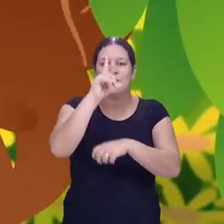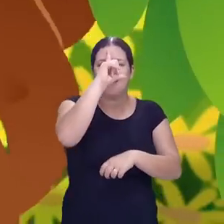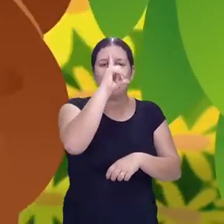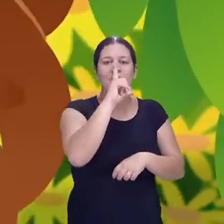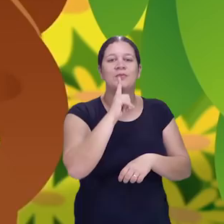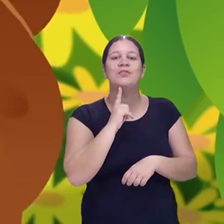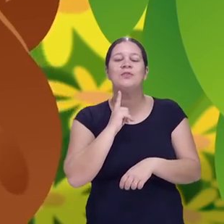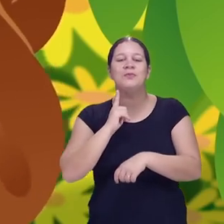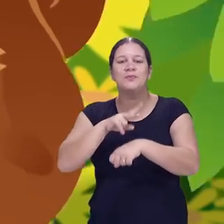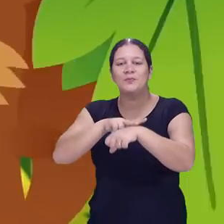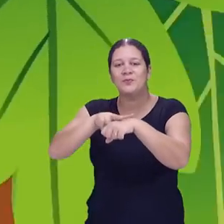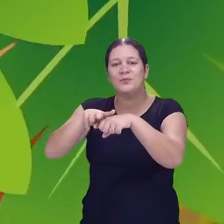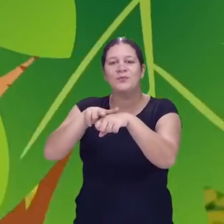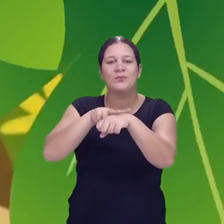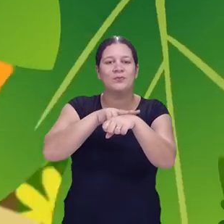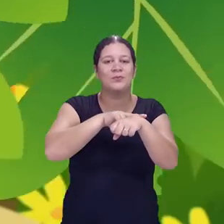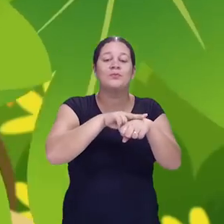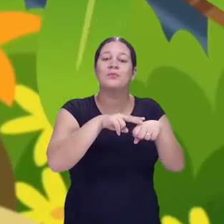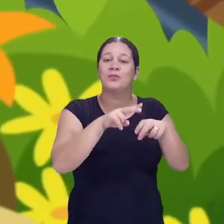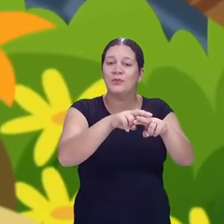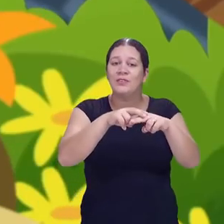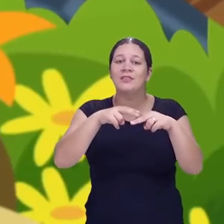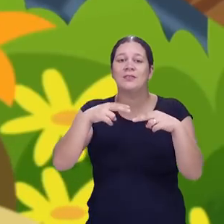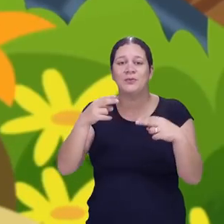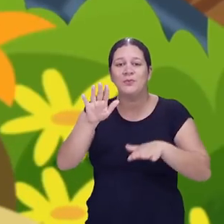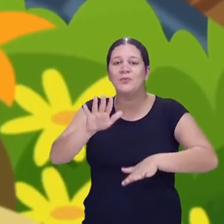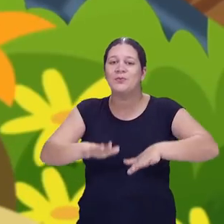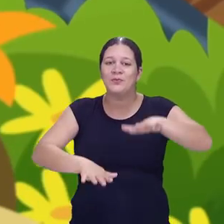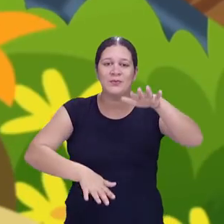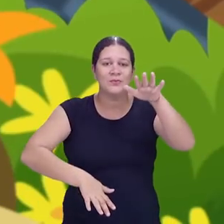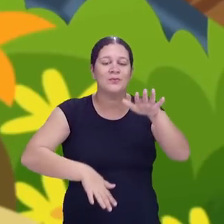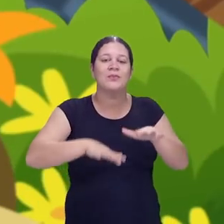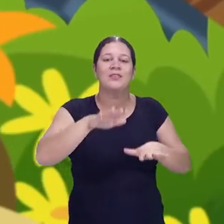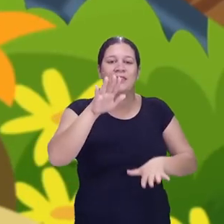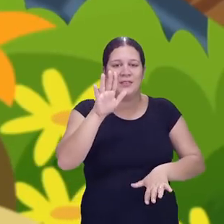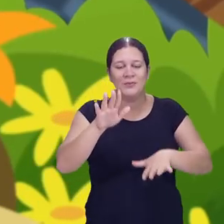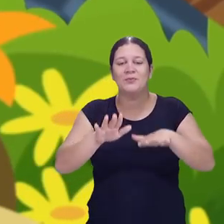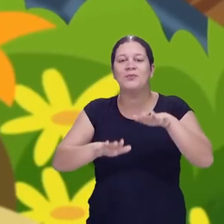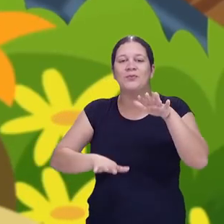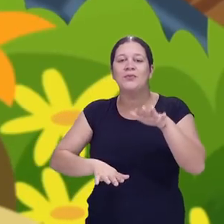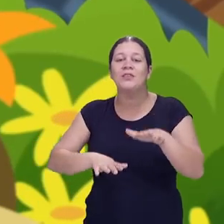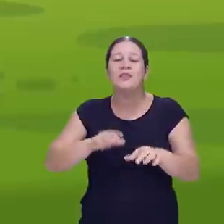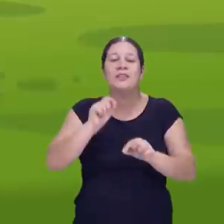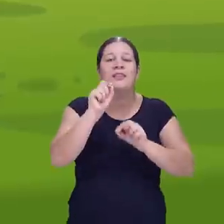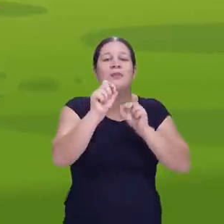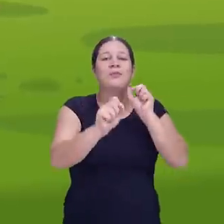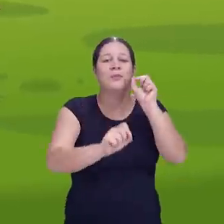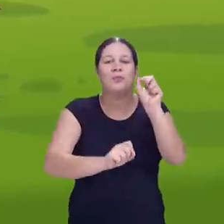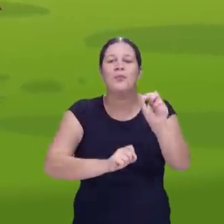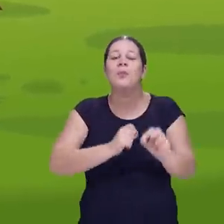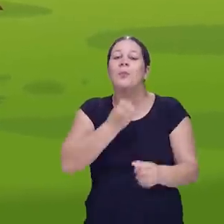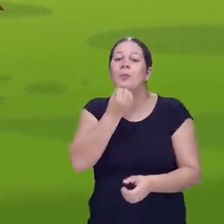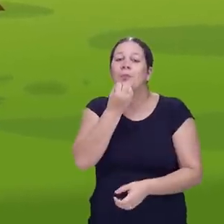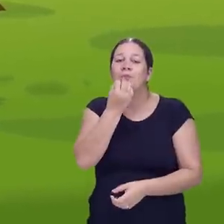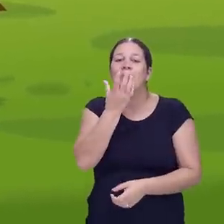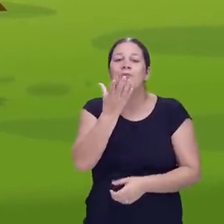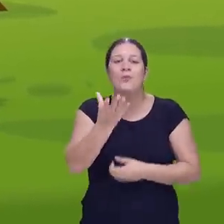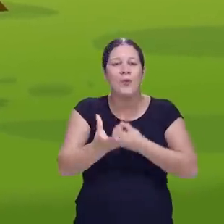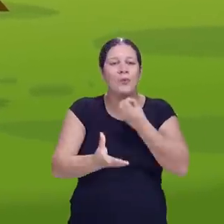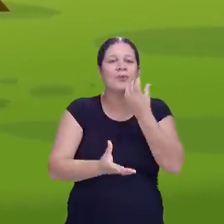laranja, amarelo, verde. E é por isso que às vezes não nos vem. O que é